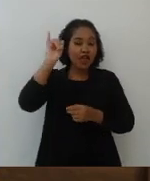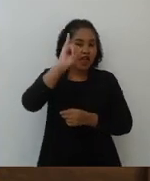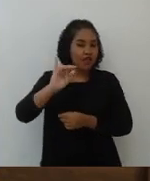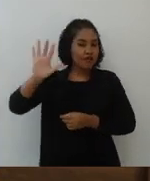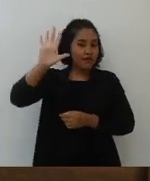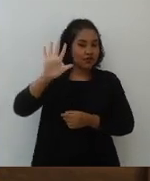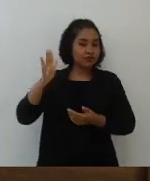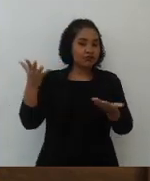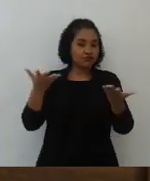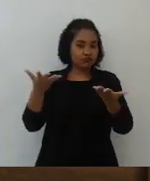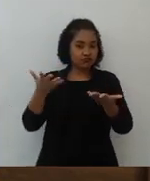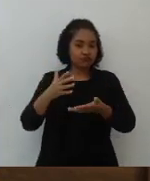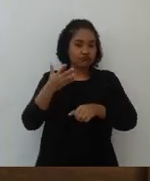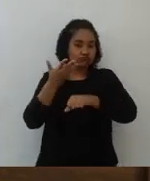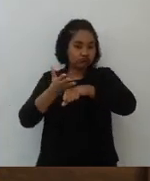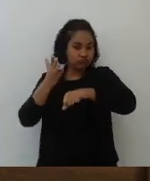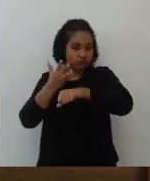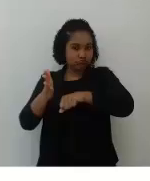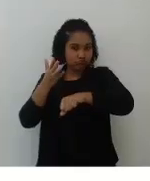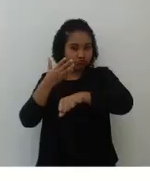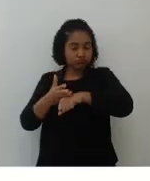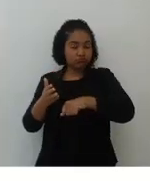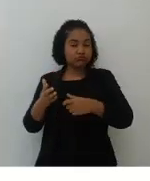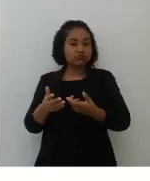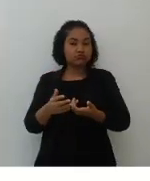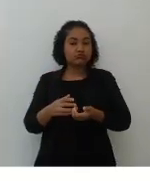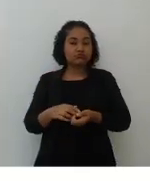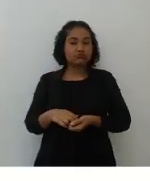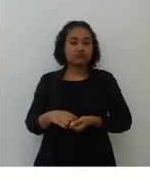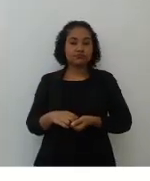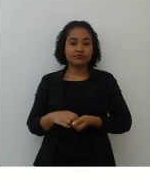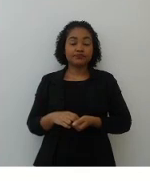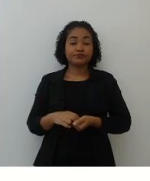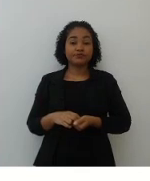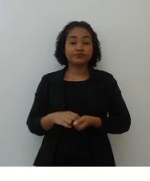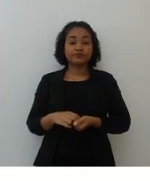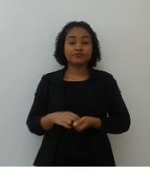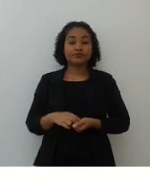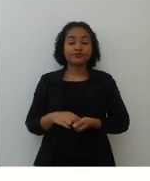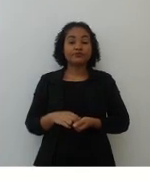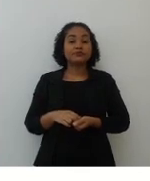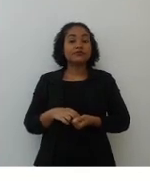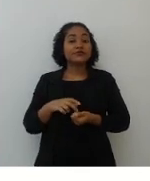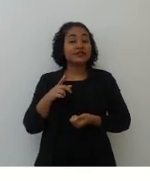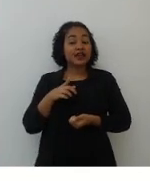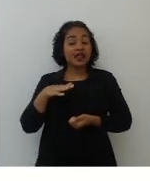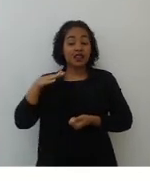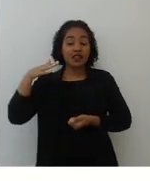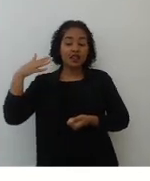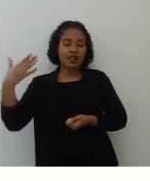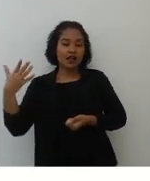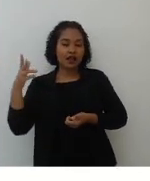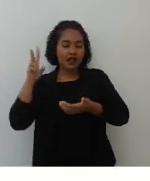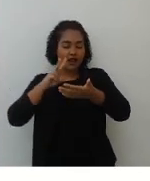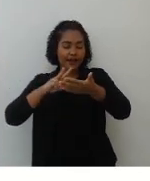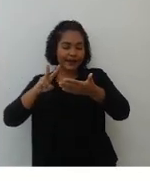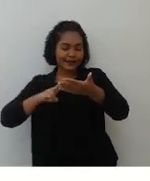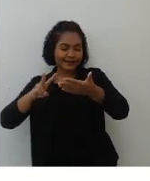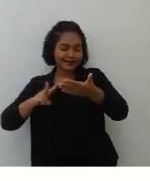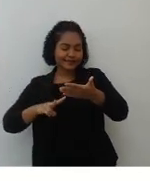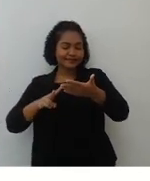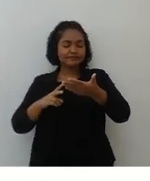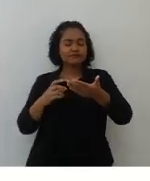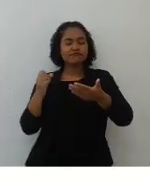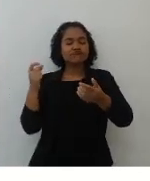nesse exercício aí que a gente vai fazer junto, tá? Passa para o slide. Na coluna esquerda, lê comigo, na coluna